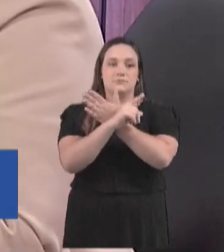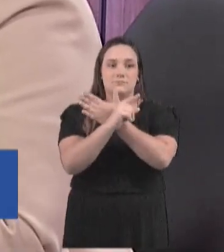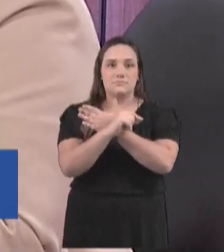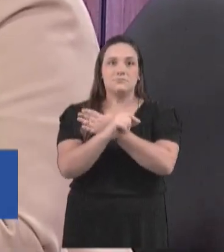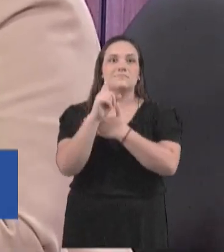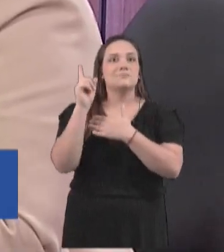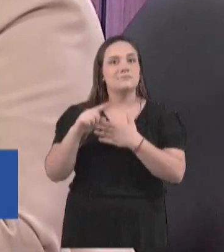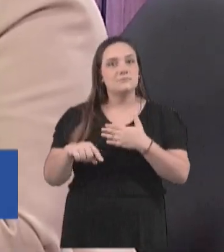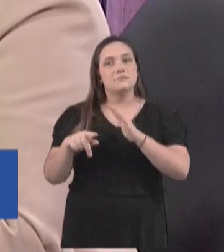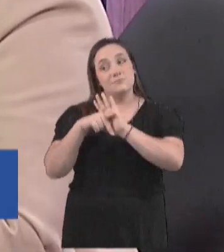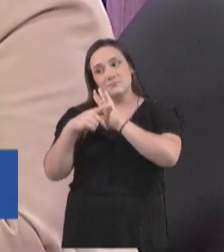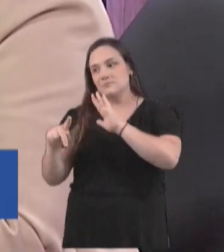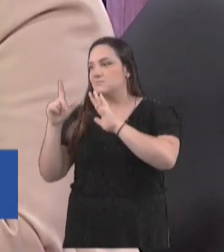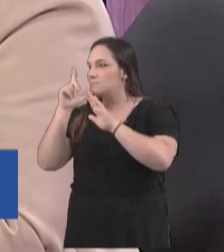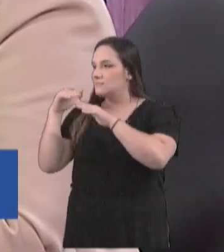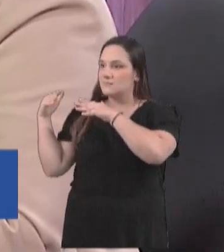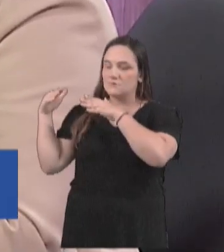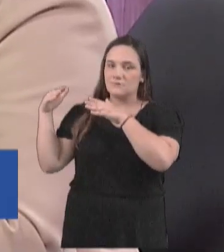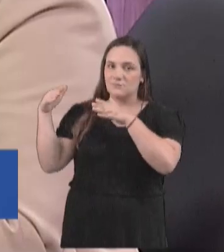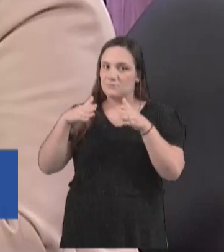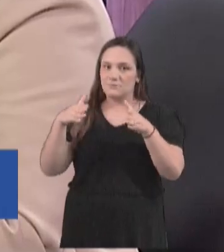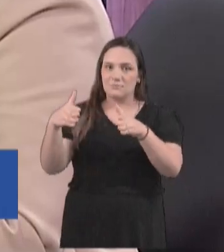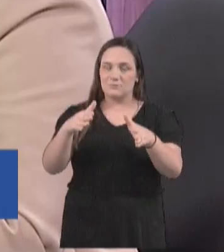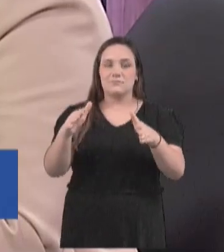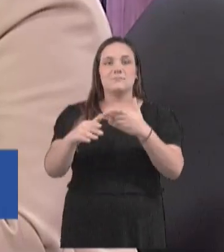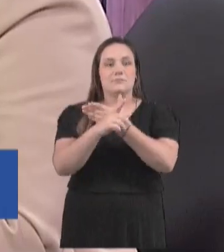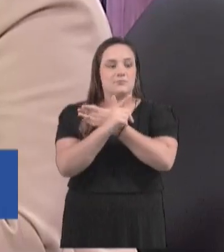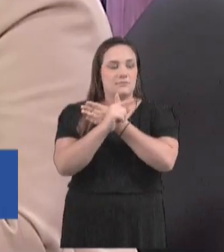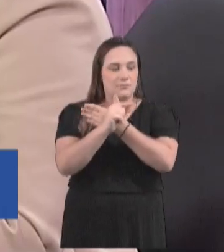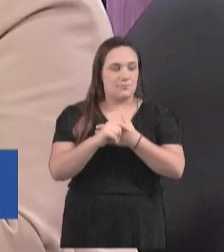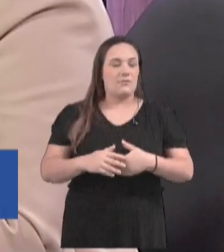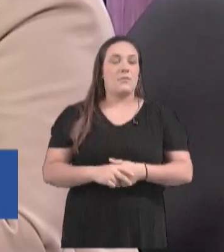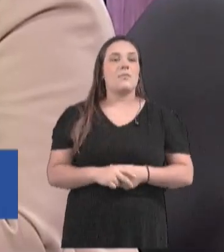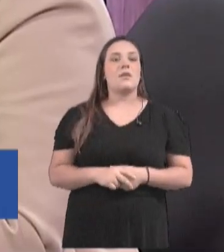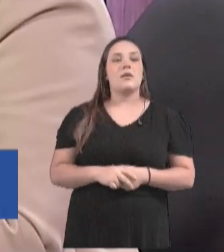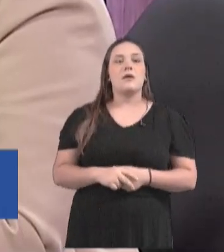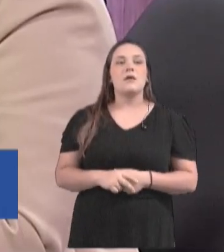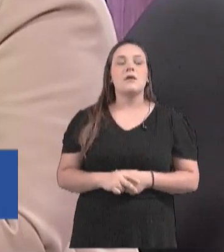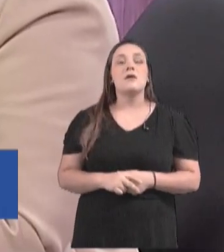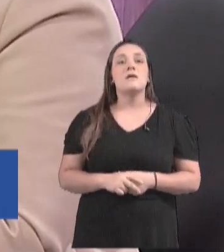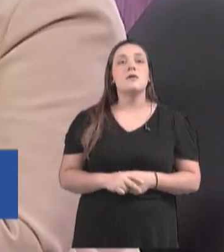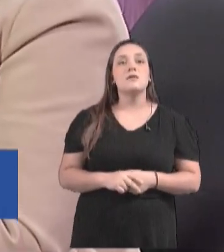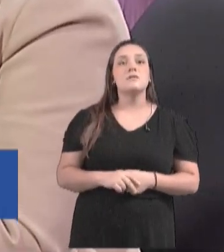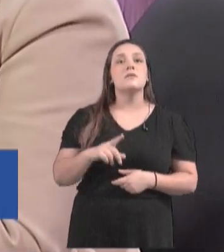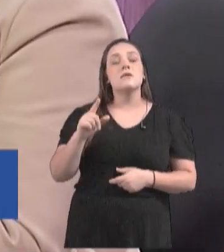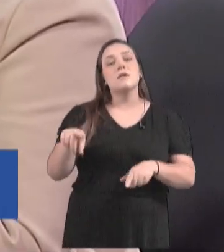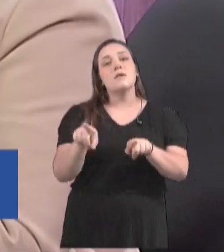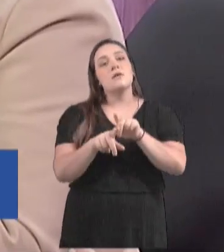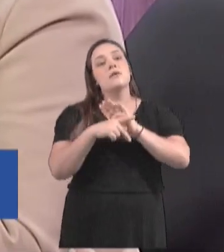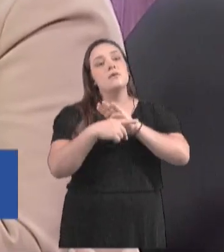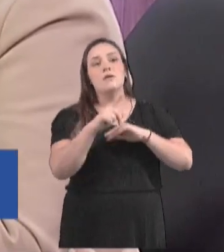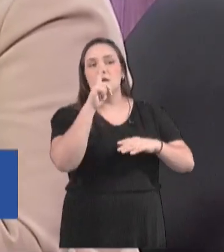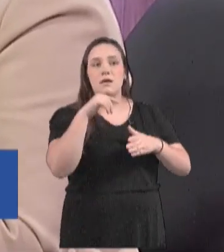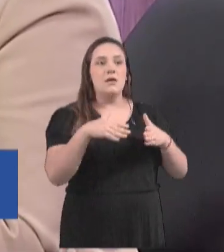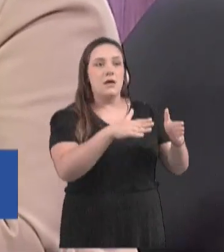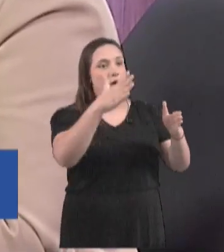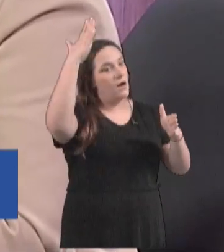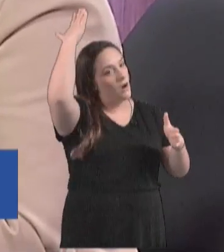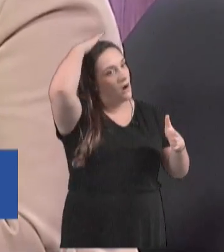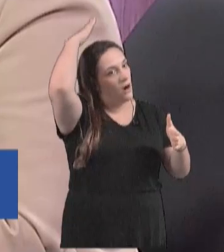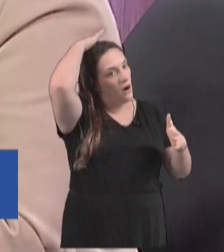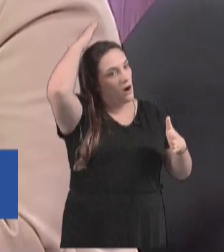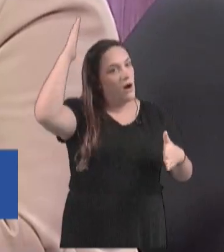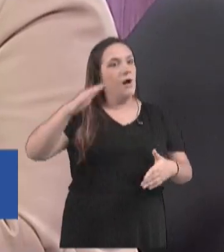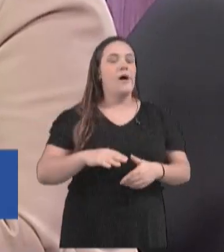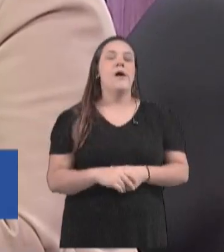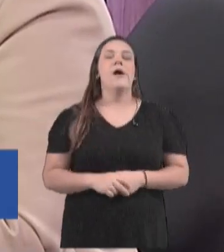ele drena o Pantanal, né? E além de drenar o Pantanal, ele é afluente do Rio Paraná, né?